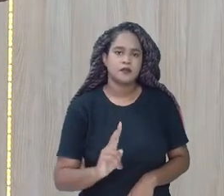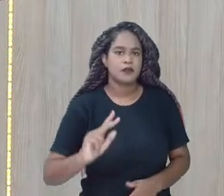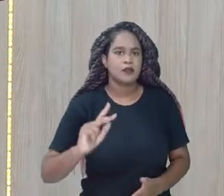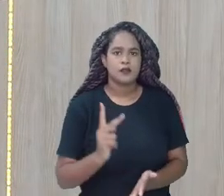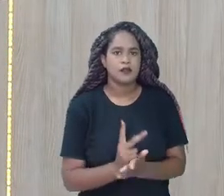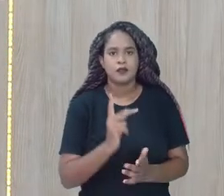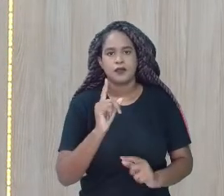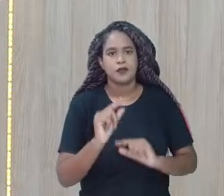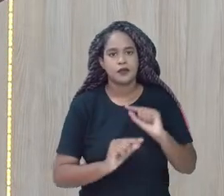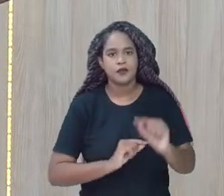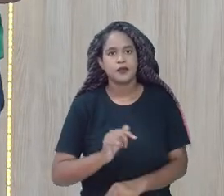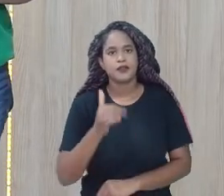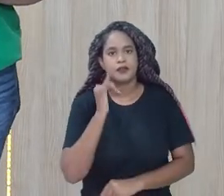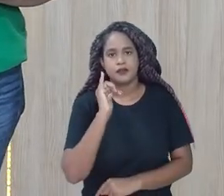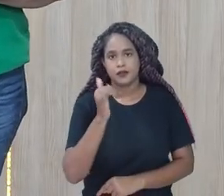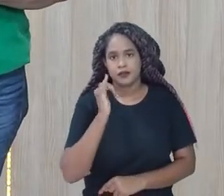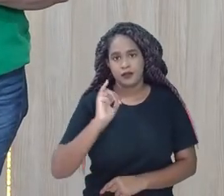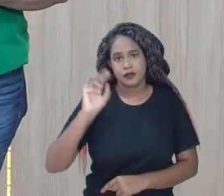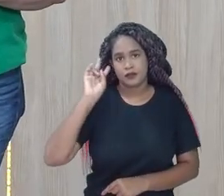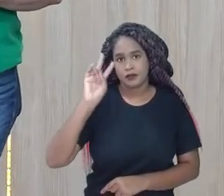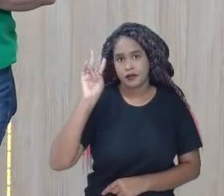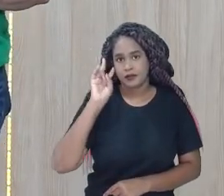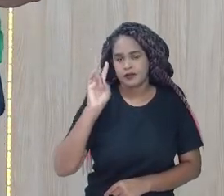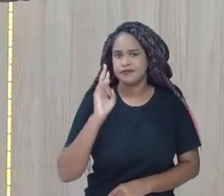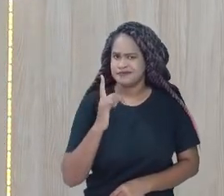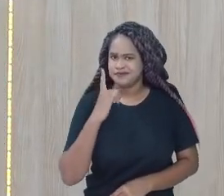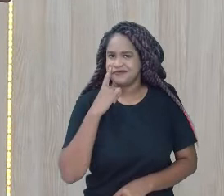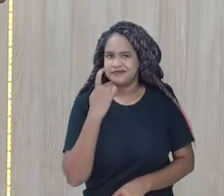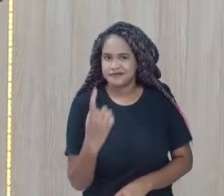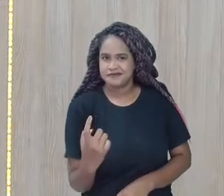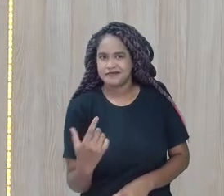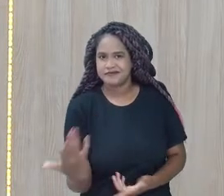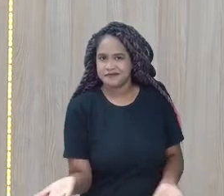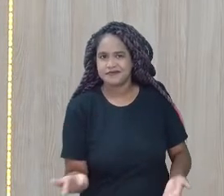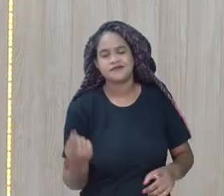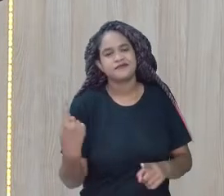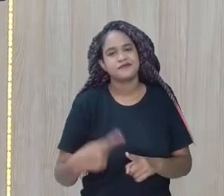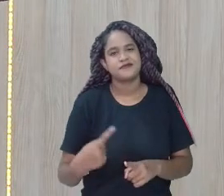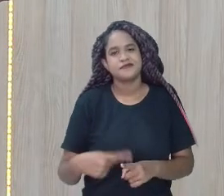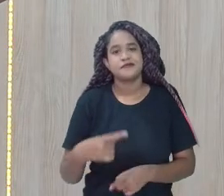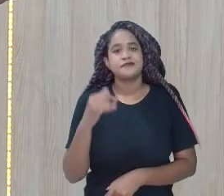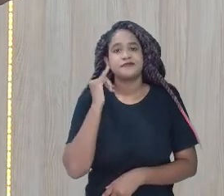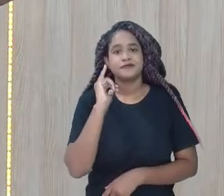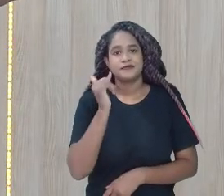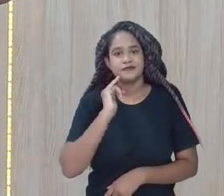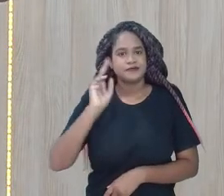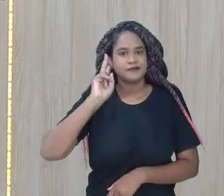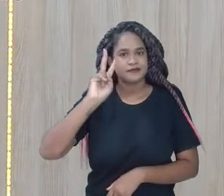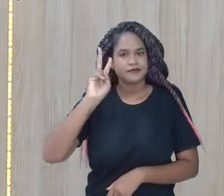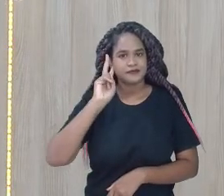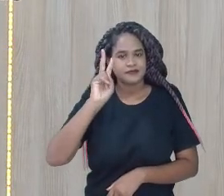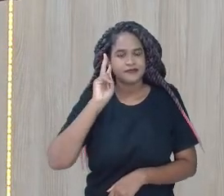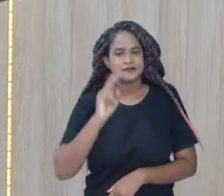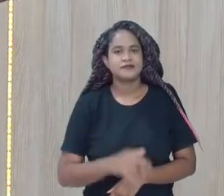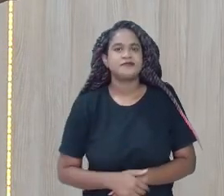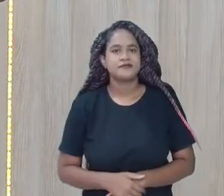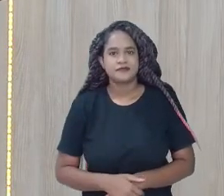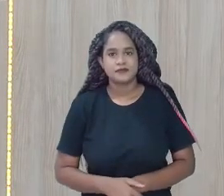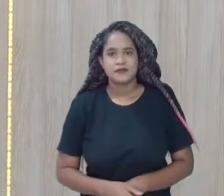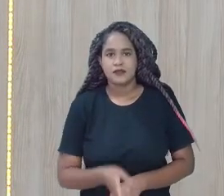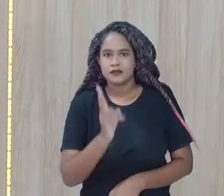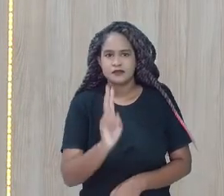de história. Isso é tão interessante, não é, pessoal? Porque a contação de história, ela prende